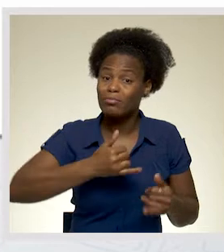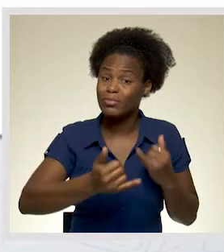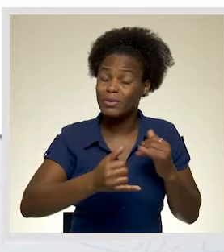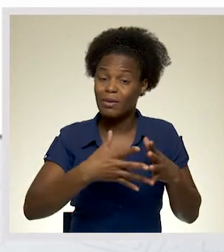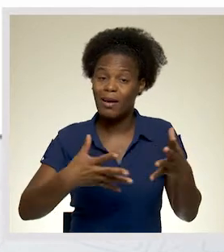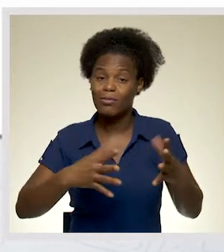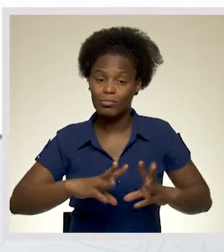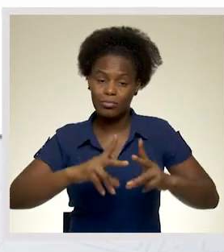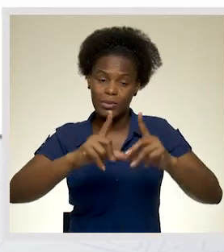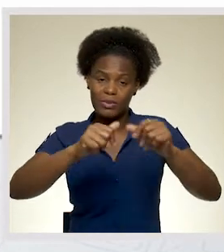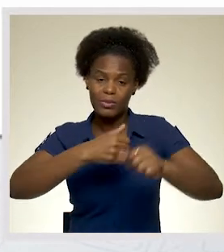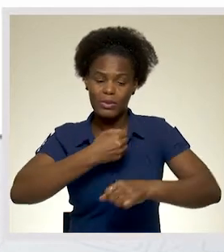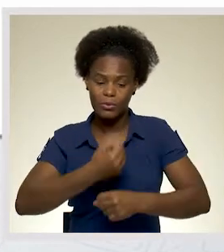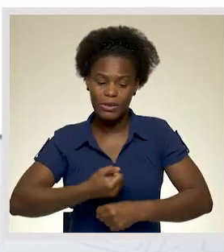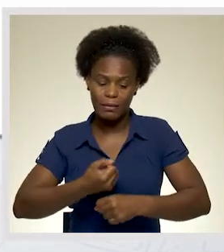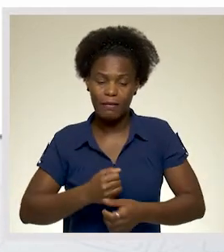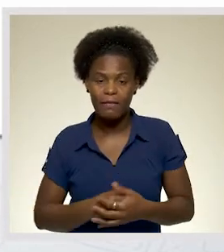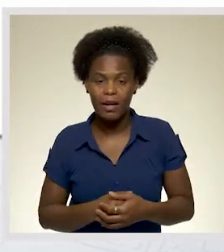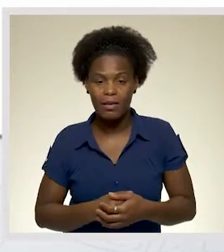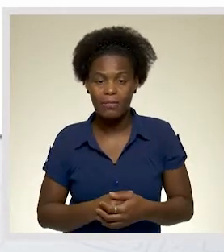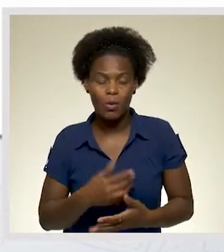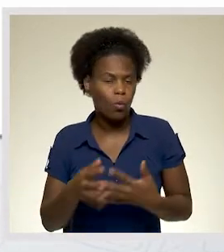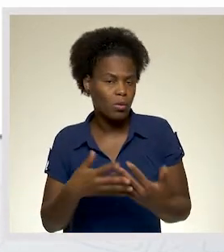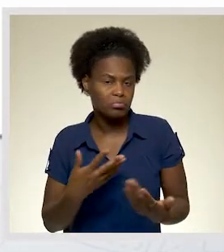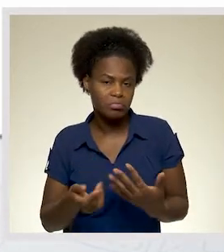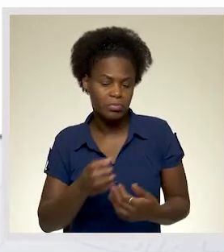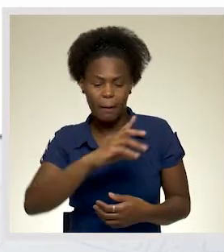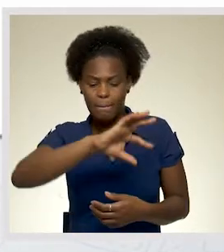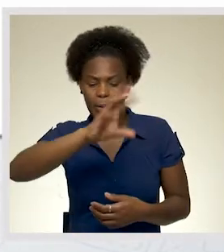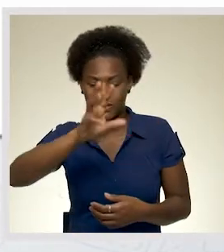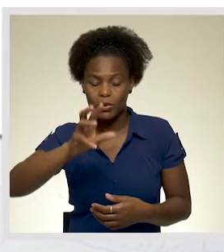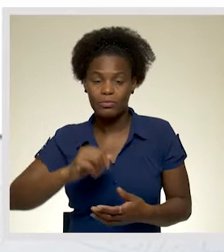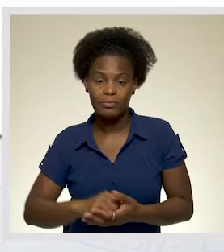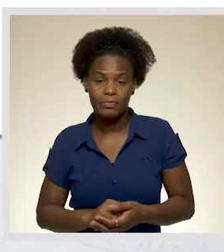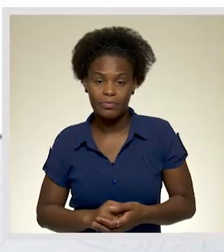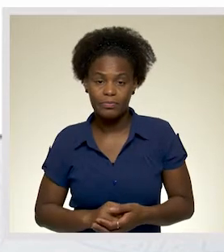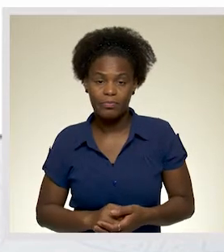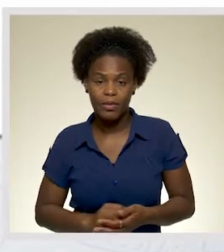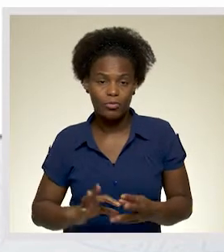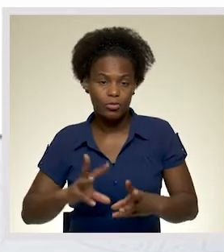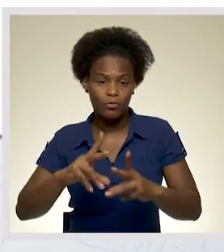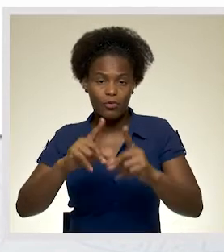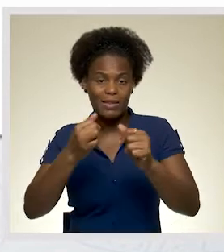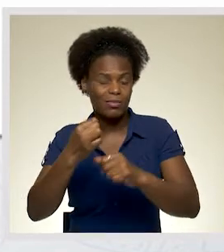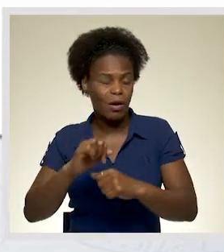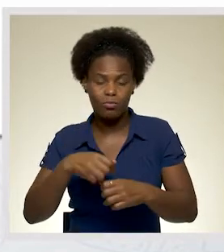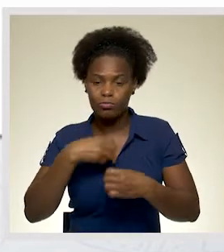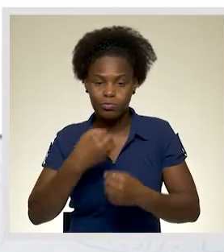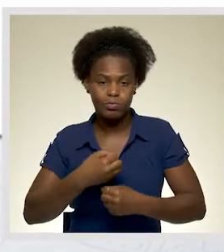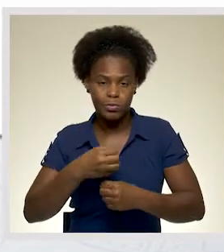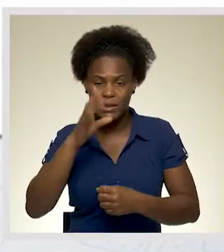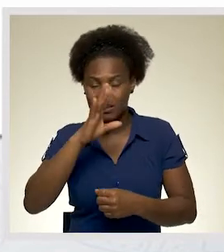desenvolvimento sustentável de qualquer país. O desenvolvimento não é sustentável se não